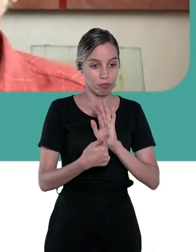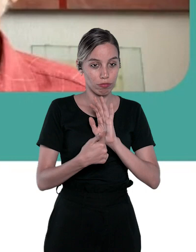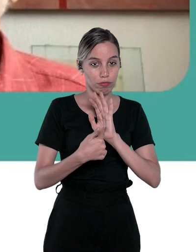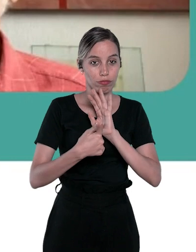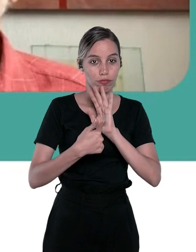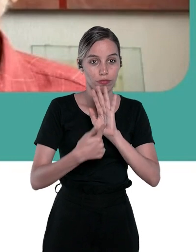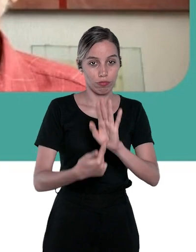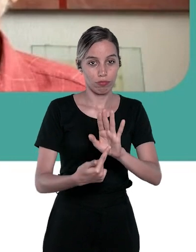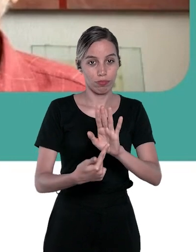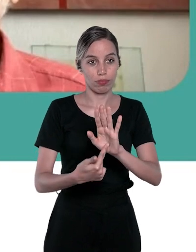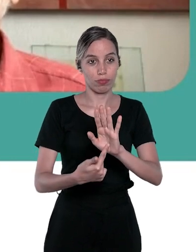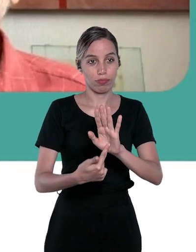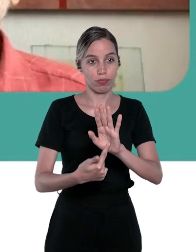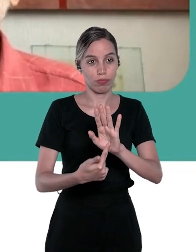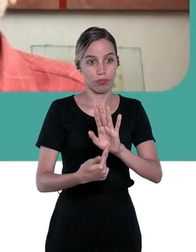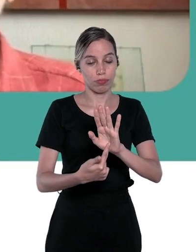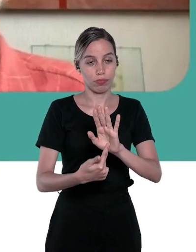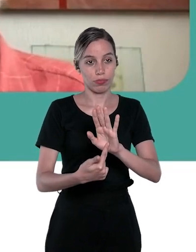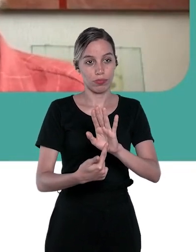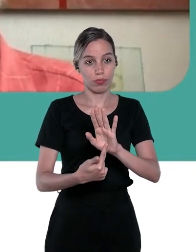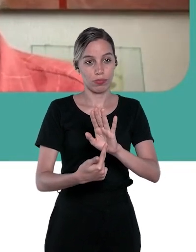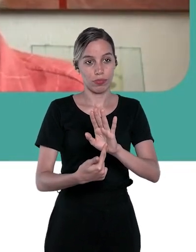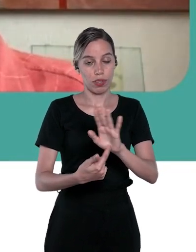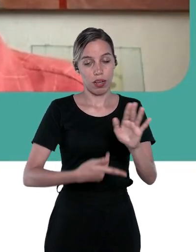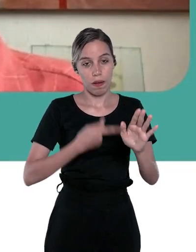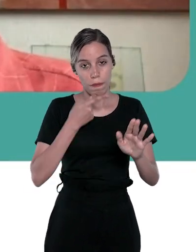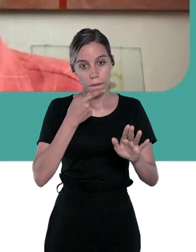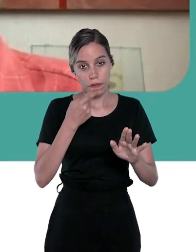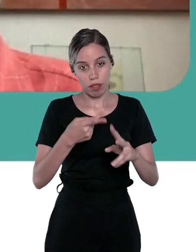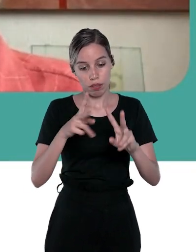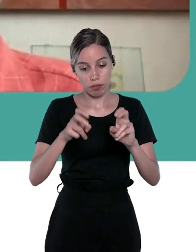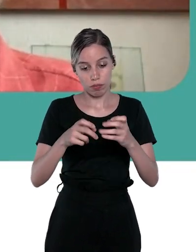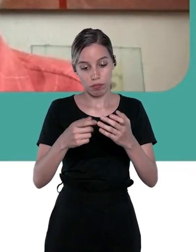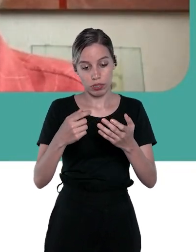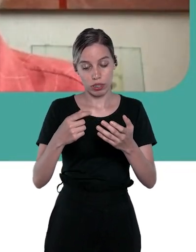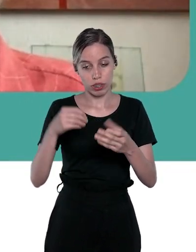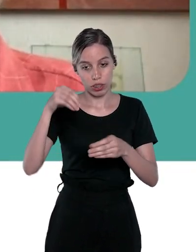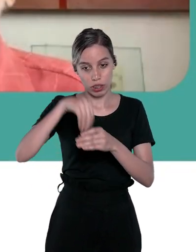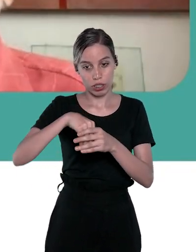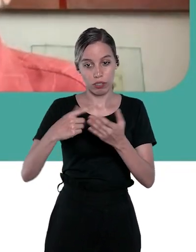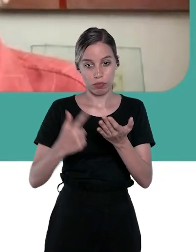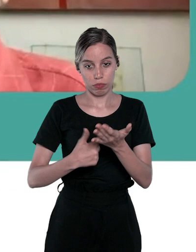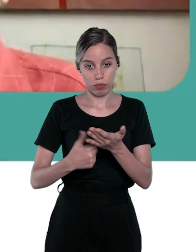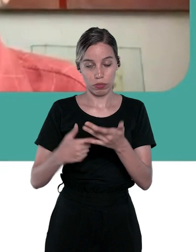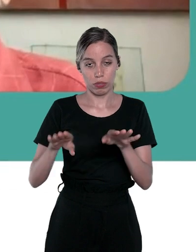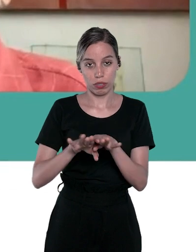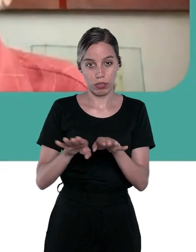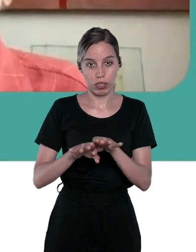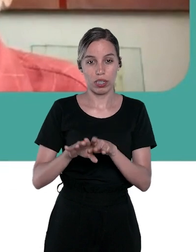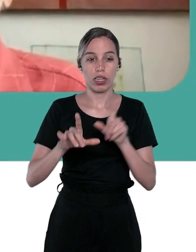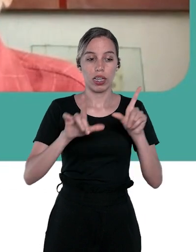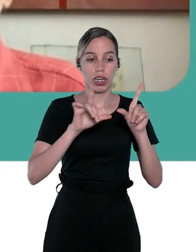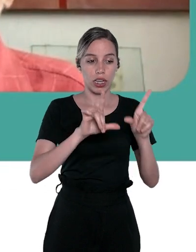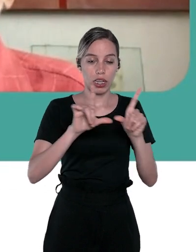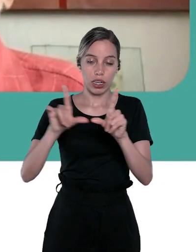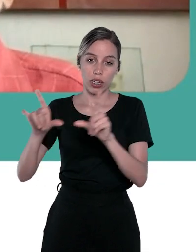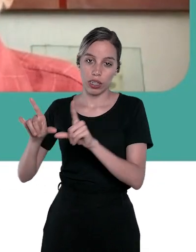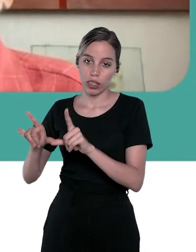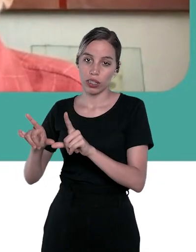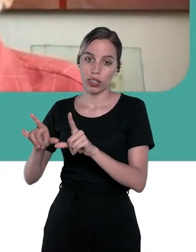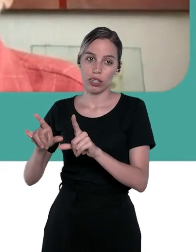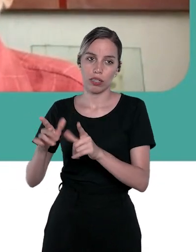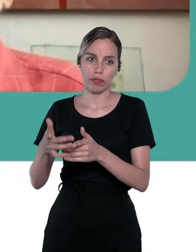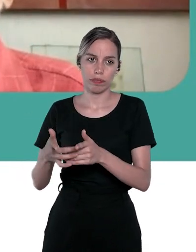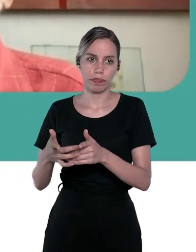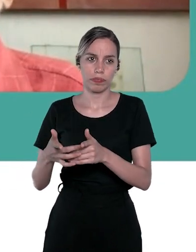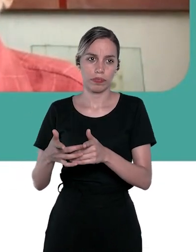pode começar falando desse livro Retratos Erráticos, que surge a partir